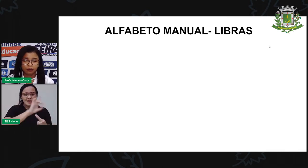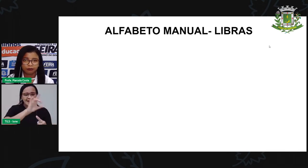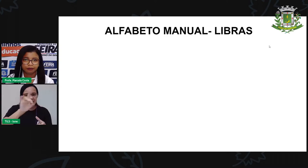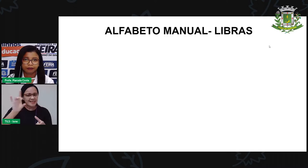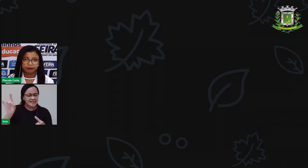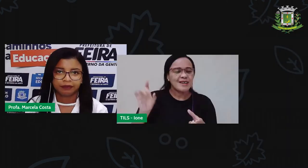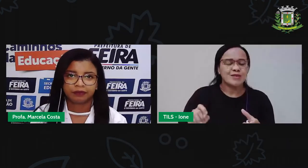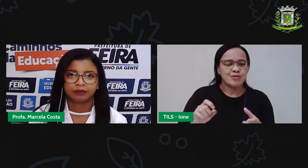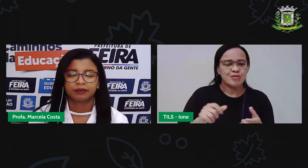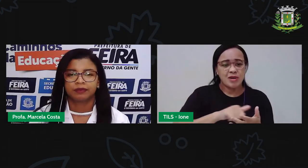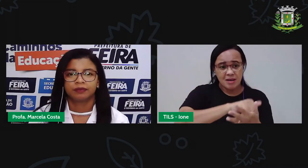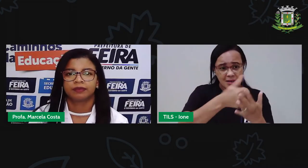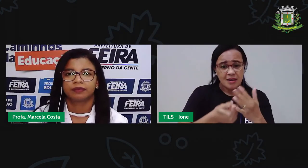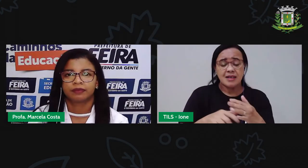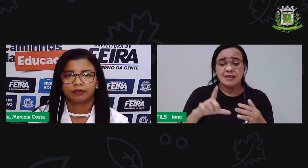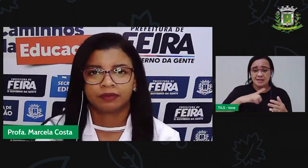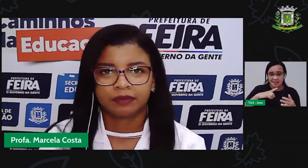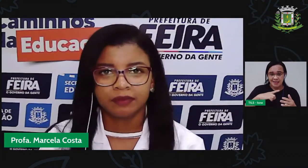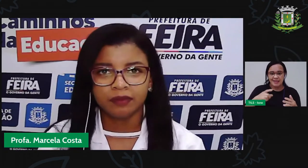tá bom?